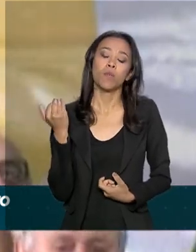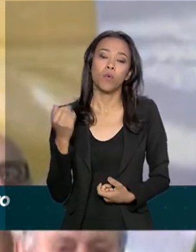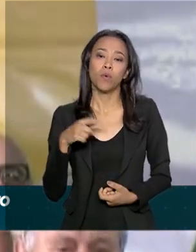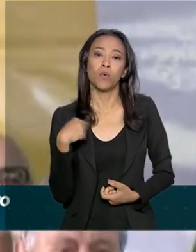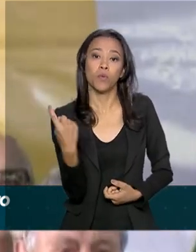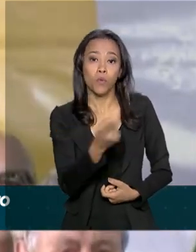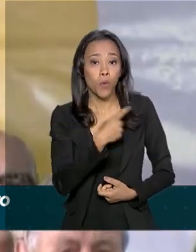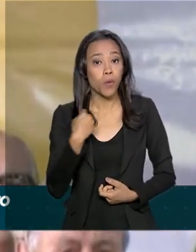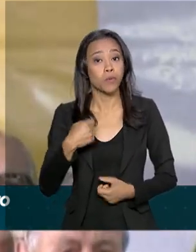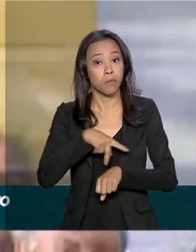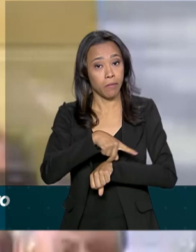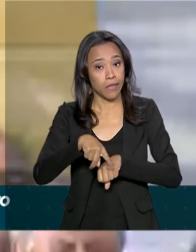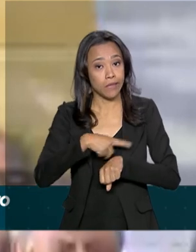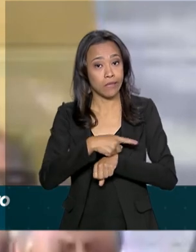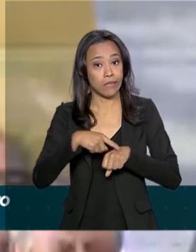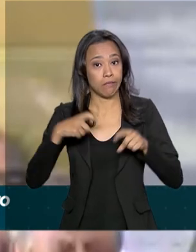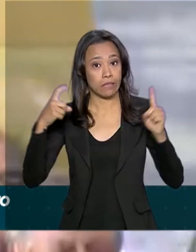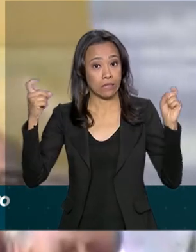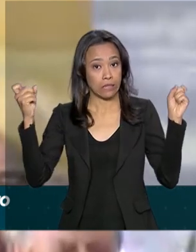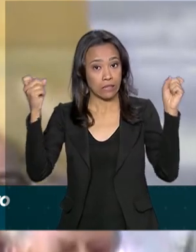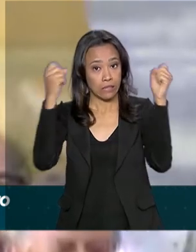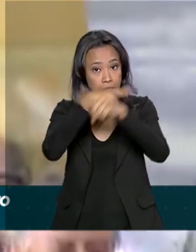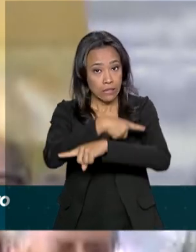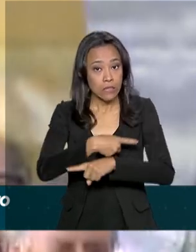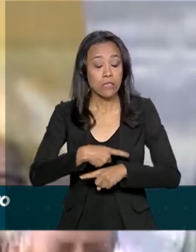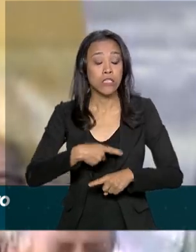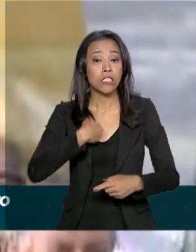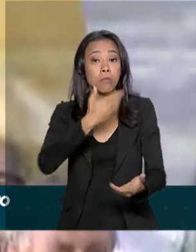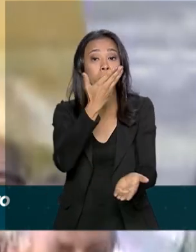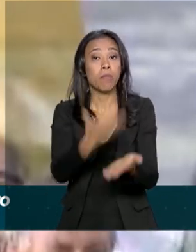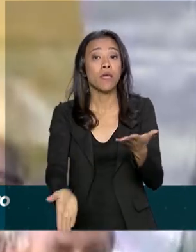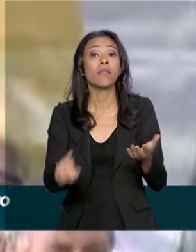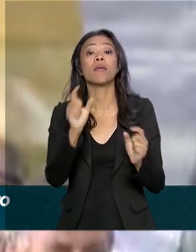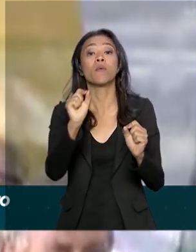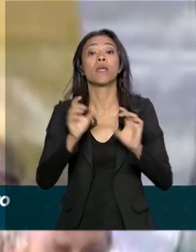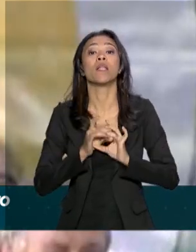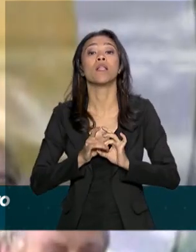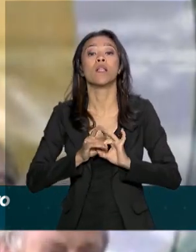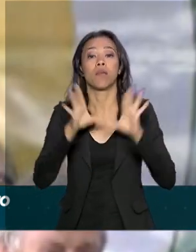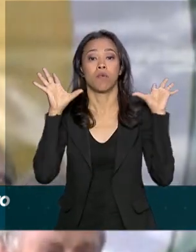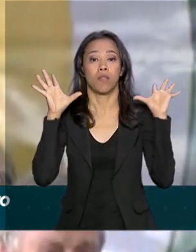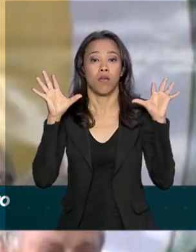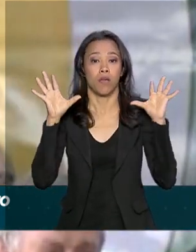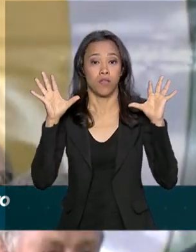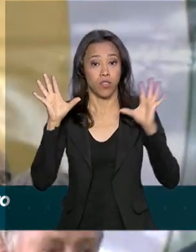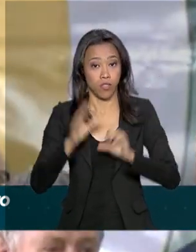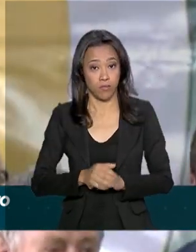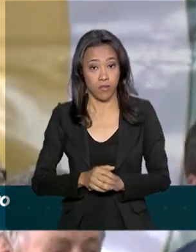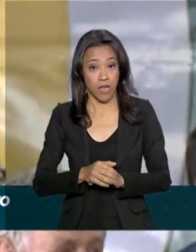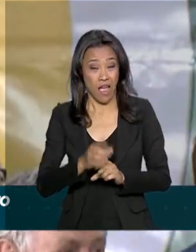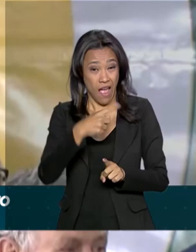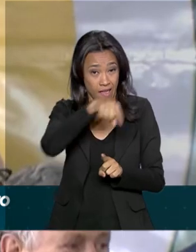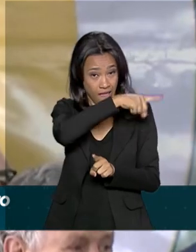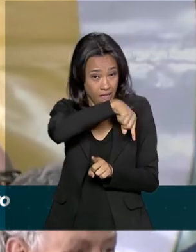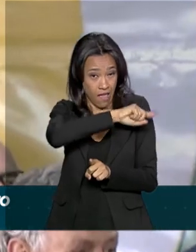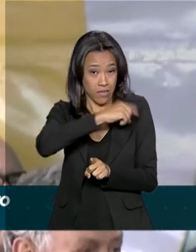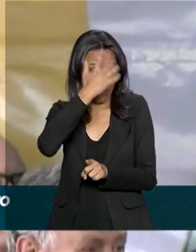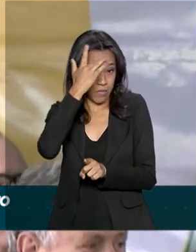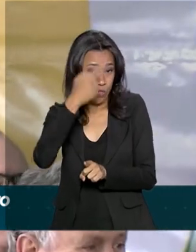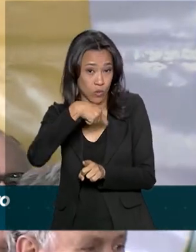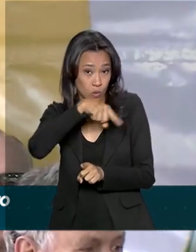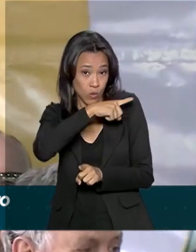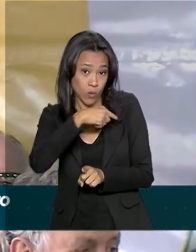numa encruzilhada de perdermos a liberdade também. Aqueles que falam,